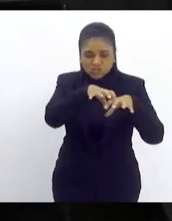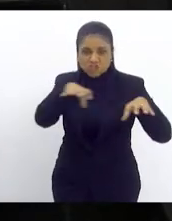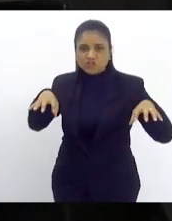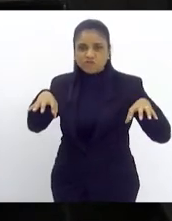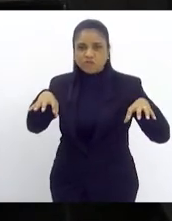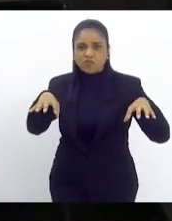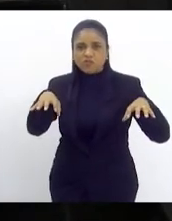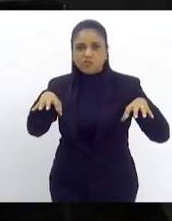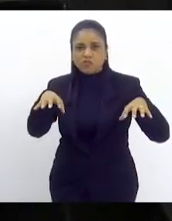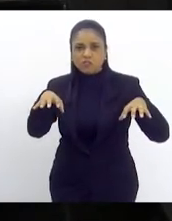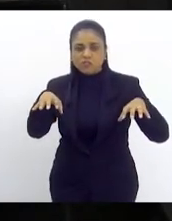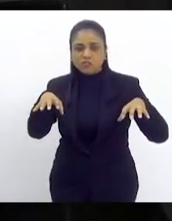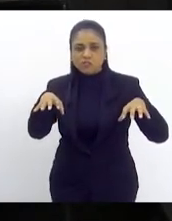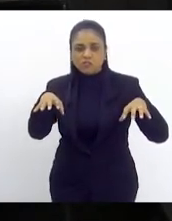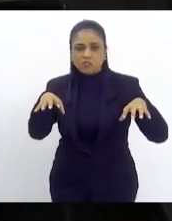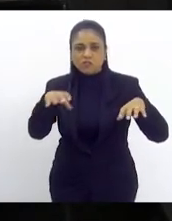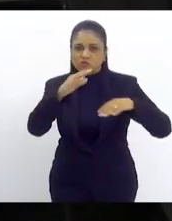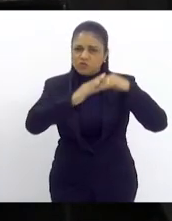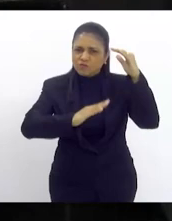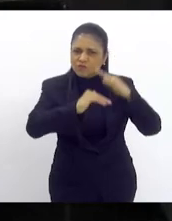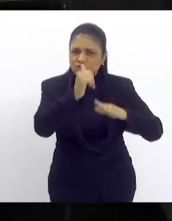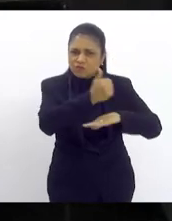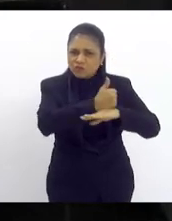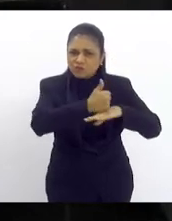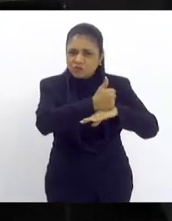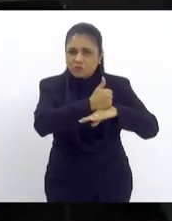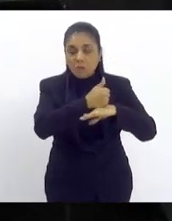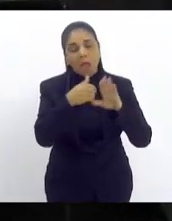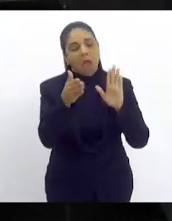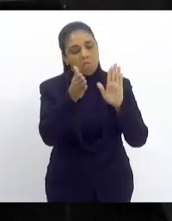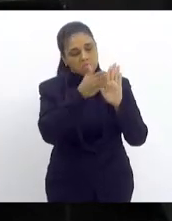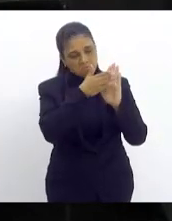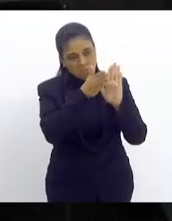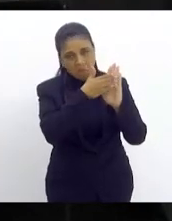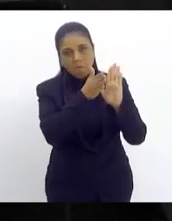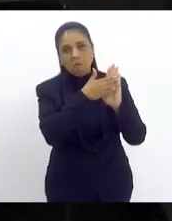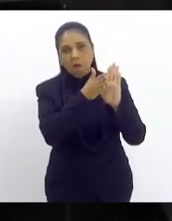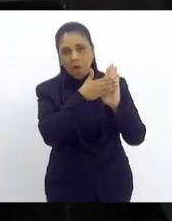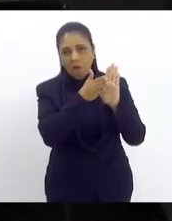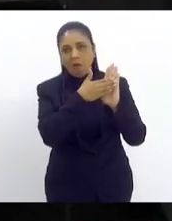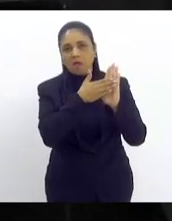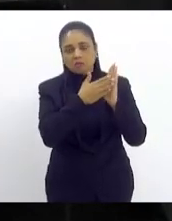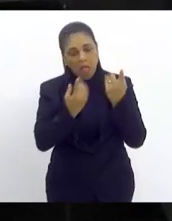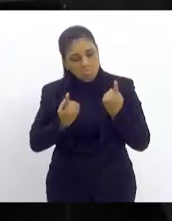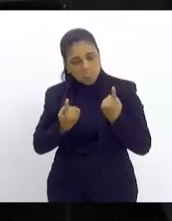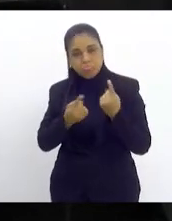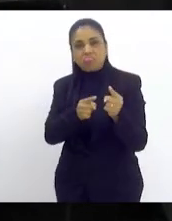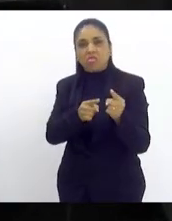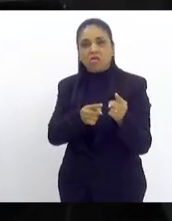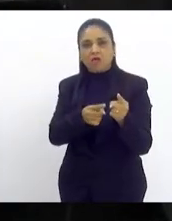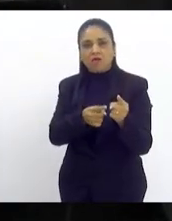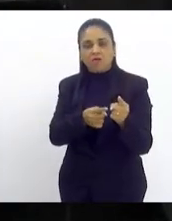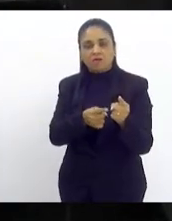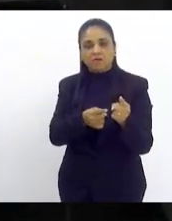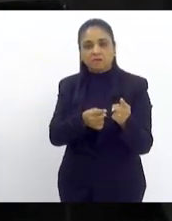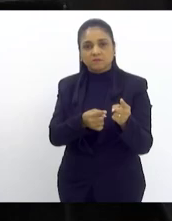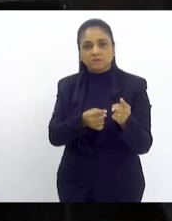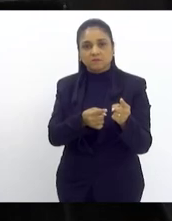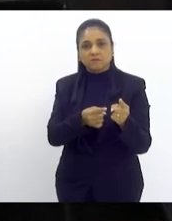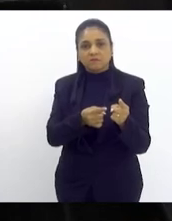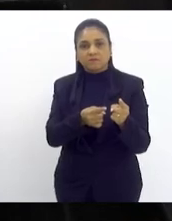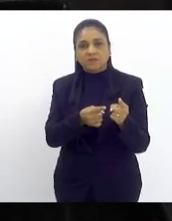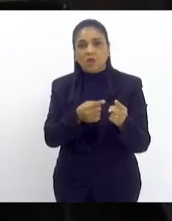não irá dividir essa categoria mas essa proposta afronta afronta porque atende